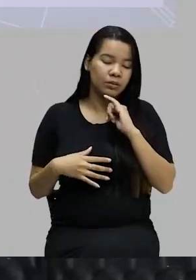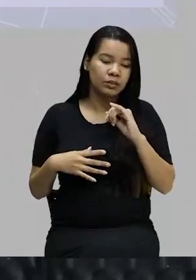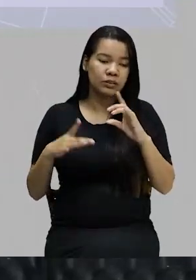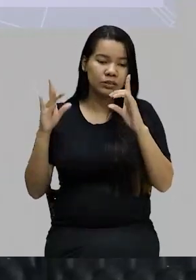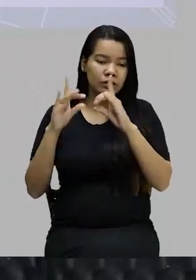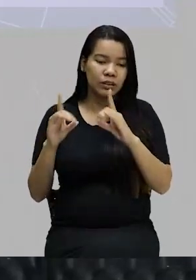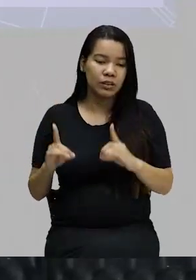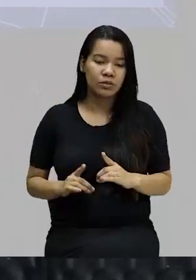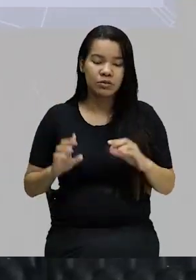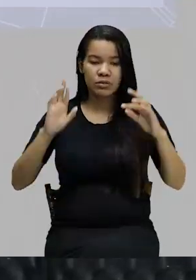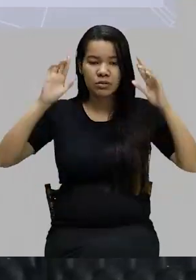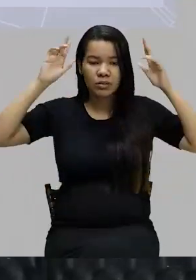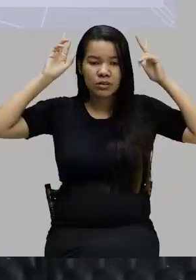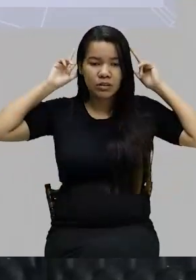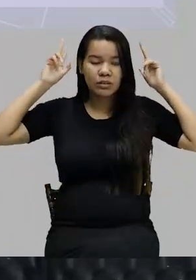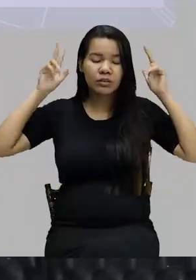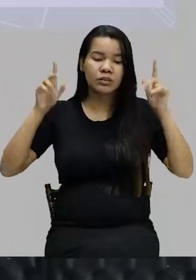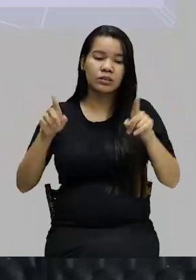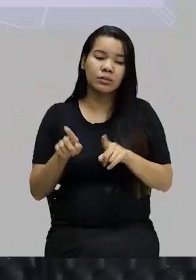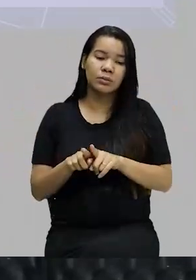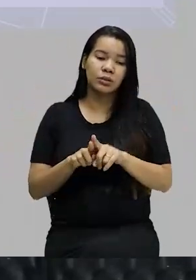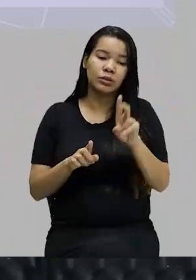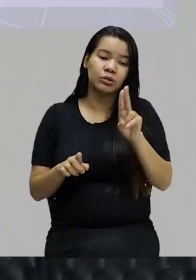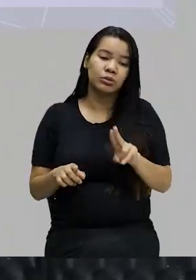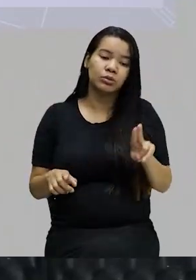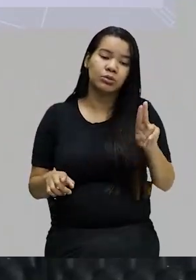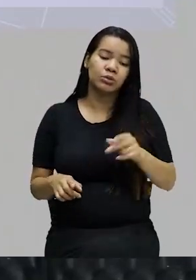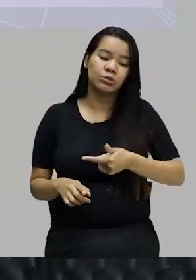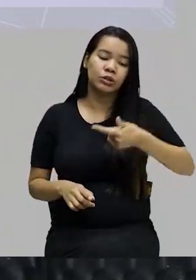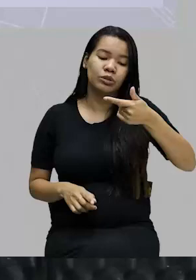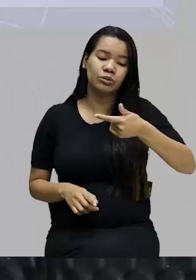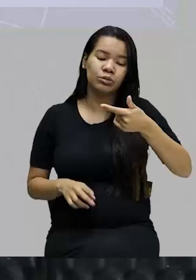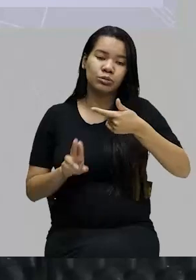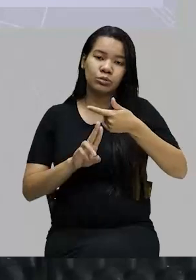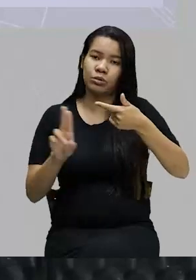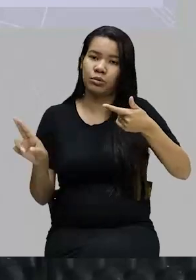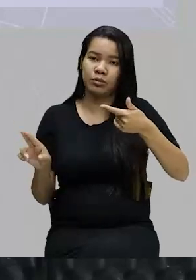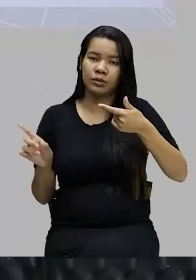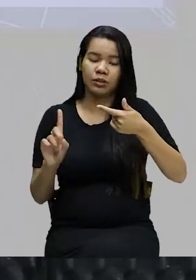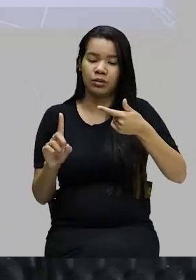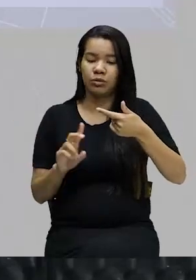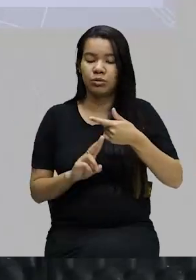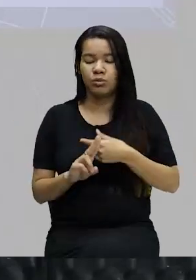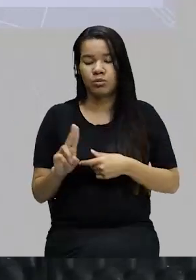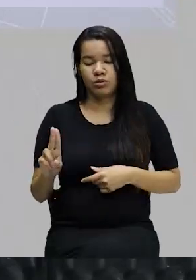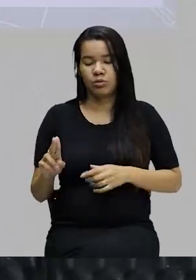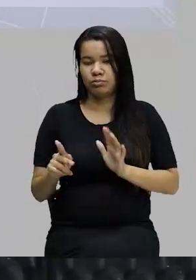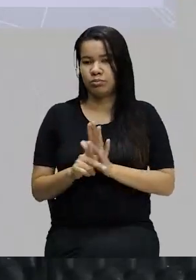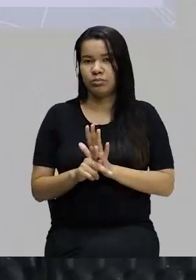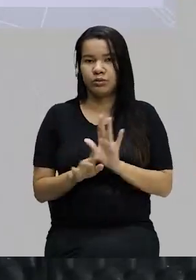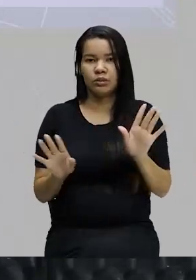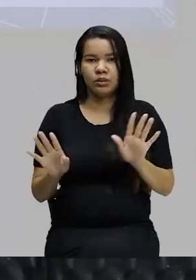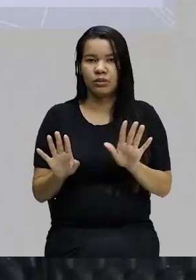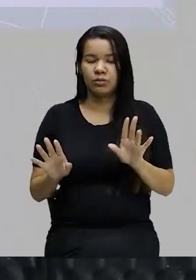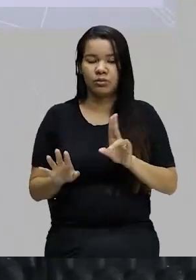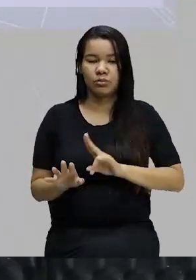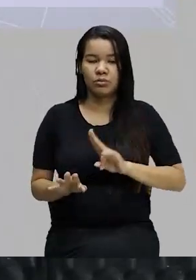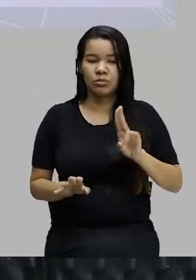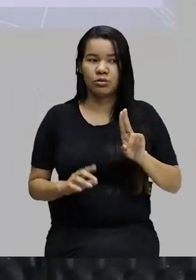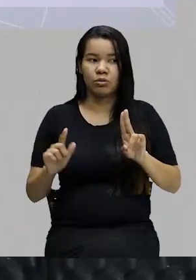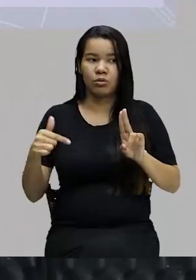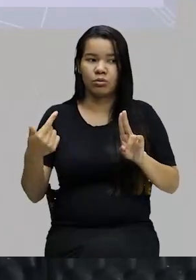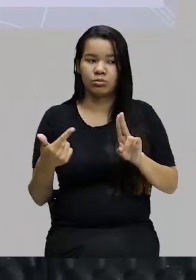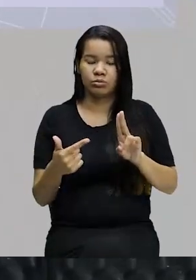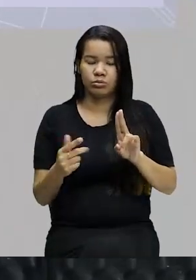ninfas. O uso dos pseudônimos quando eles assinam com outro nome, não utilizam o próprio nome, eles escolhem um outro nome, né?